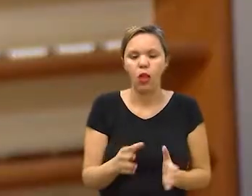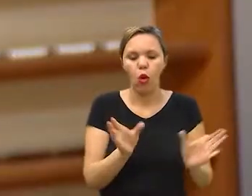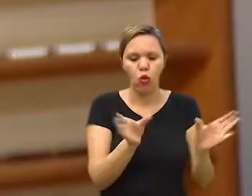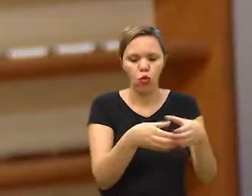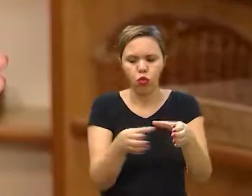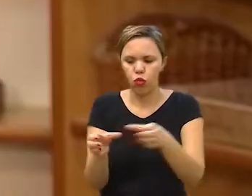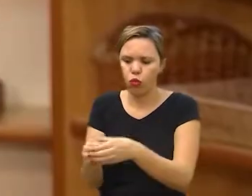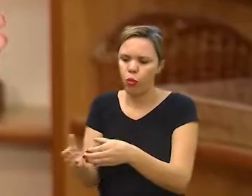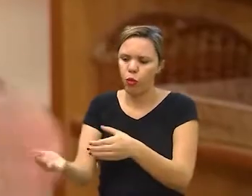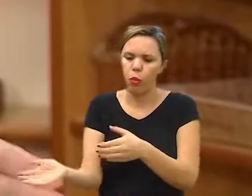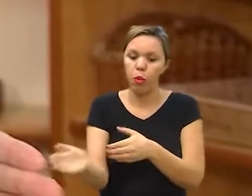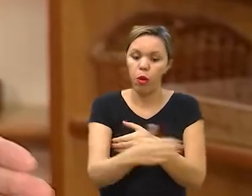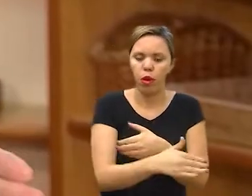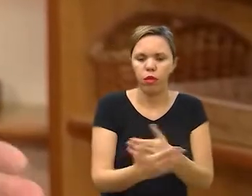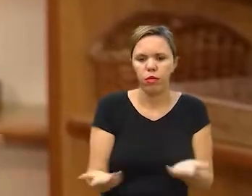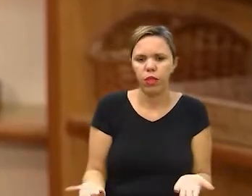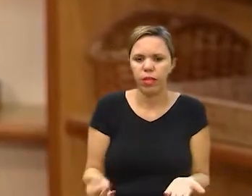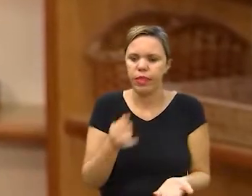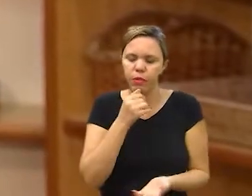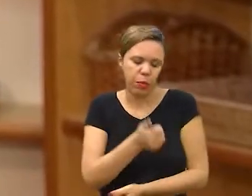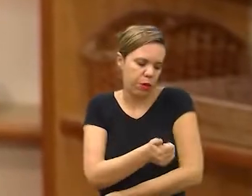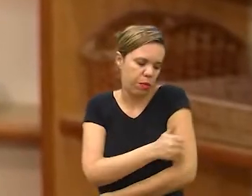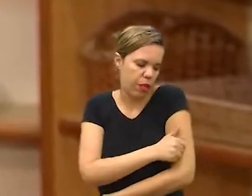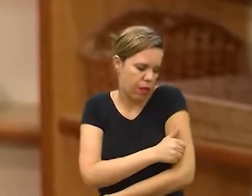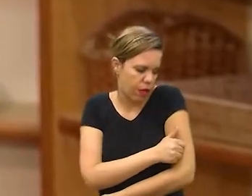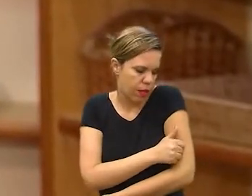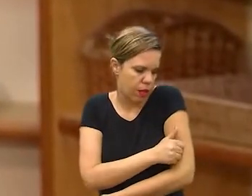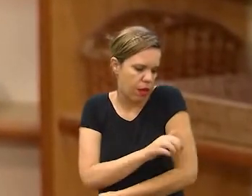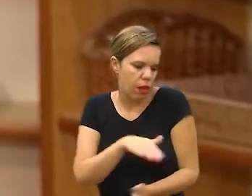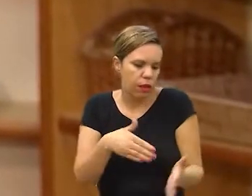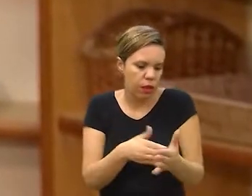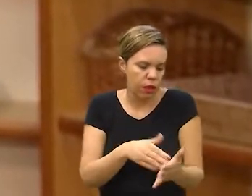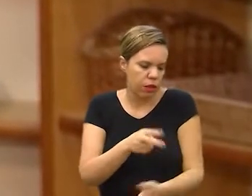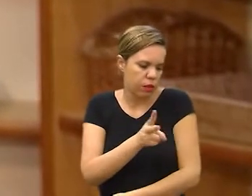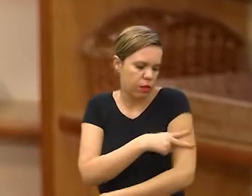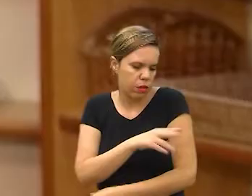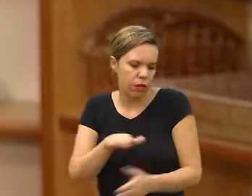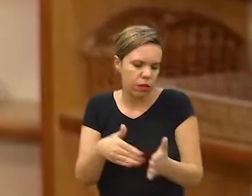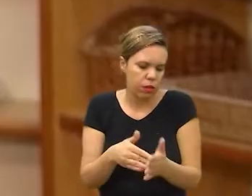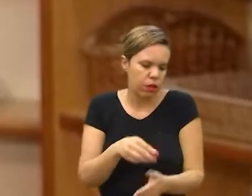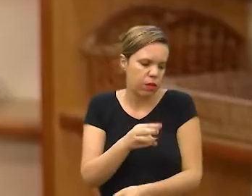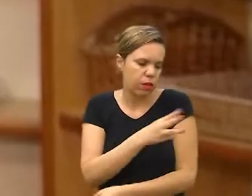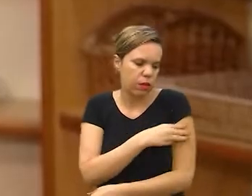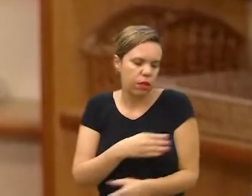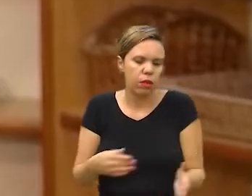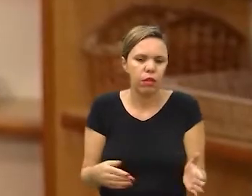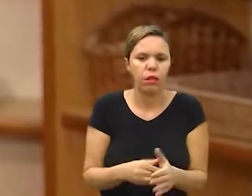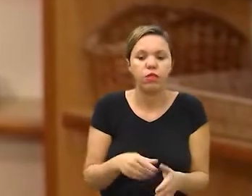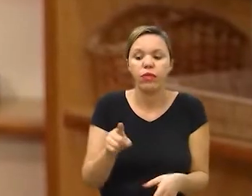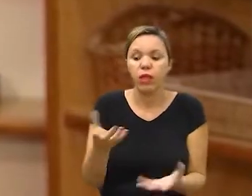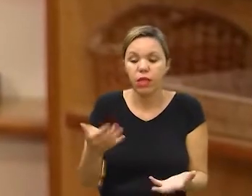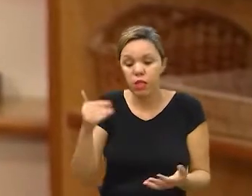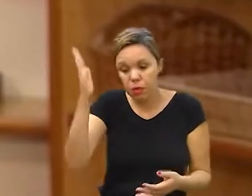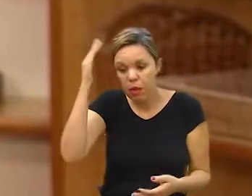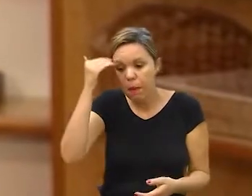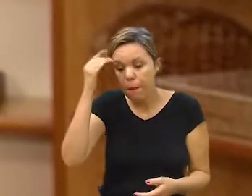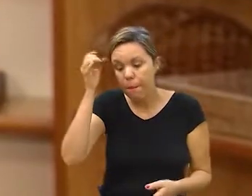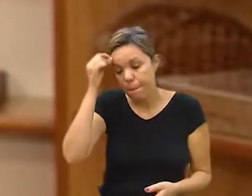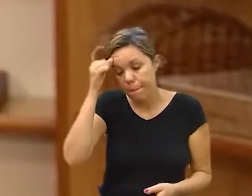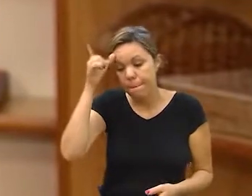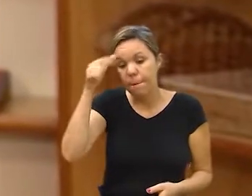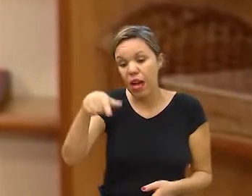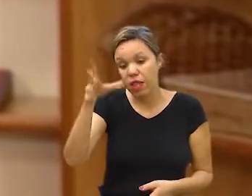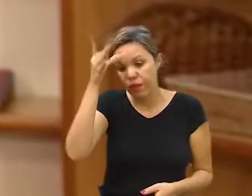né? Primeira série aprende daqui até aqui, segunda série daqui até aqui, terceira daqui até aqui. Se você quer saber um pouco mais, o problema é seu, se vira, vai